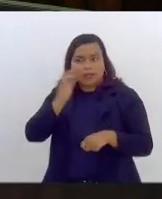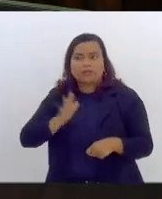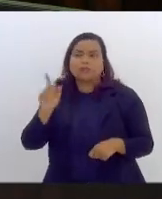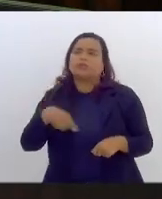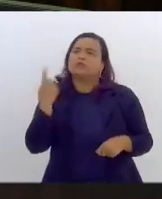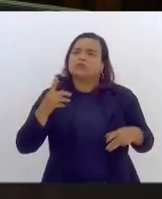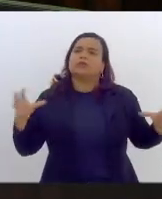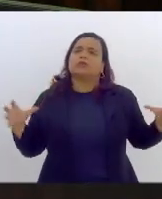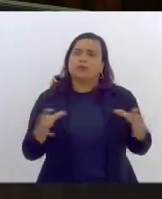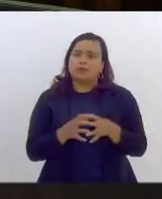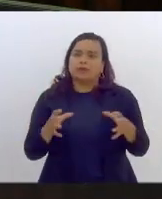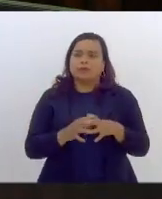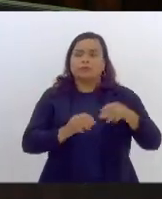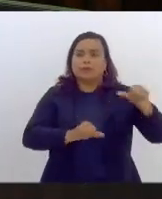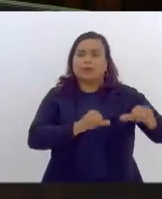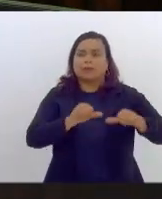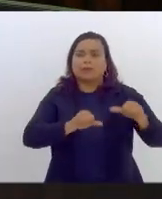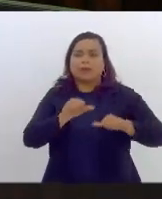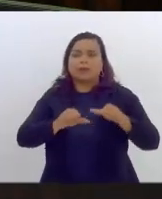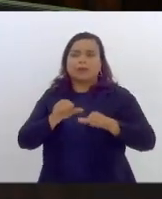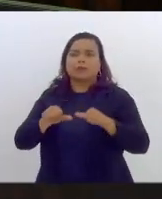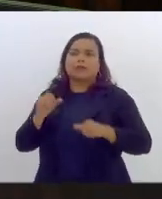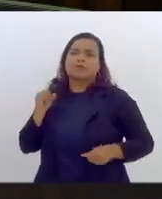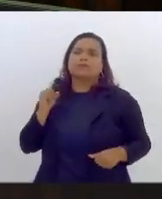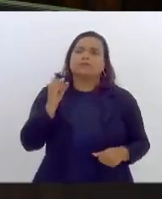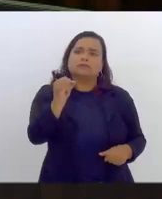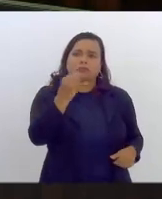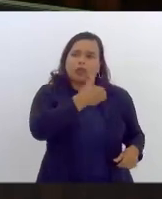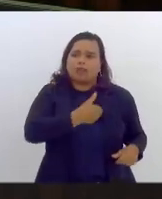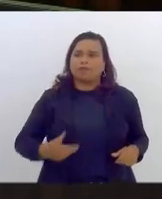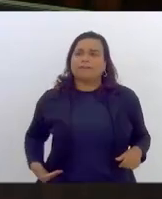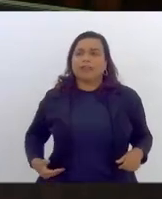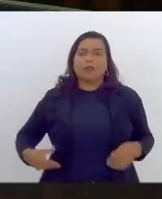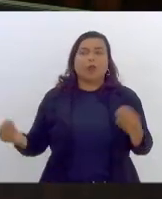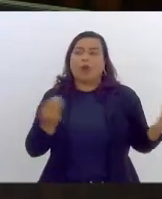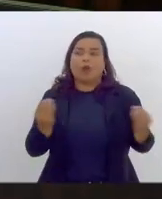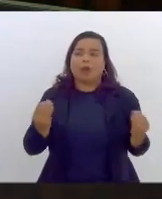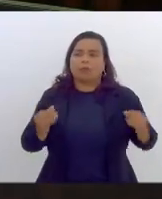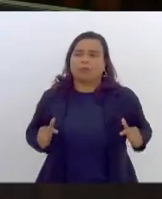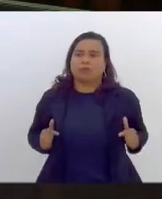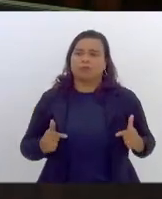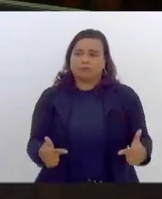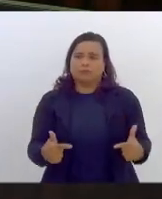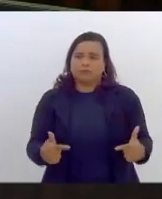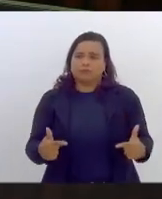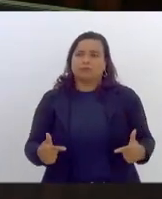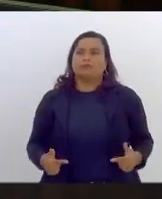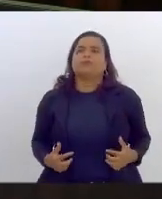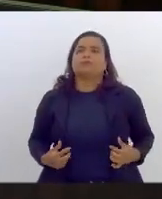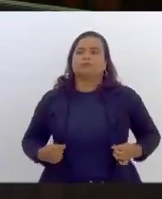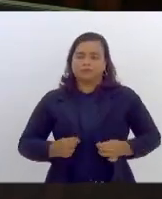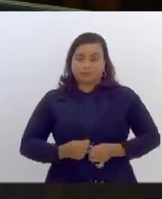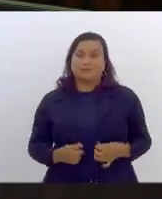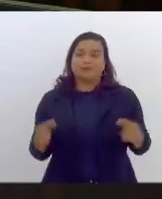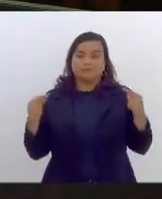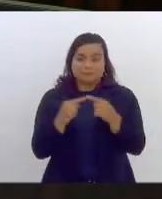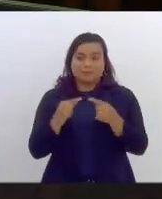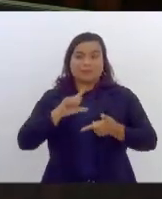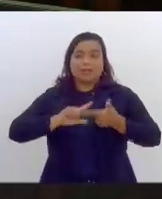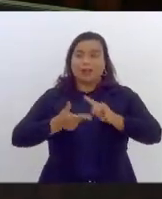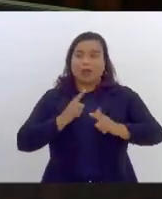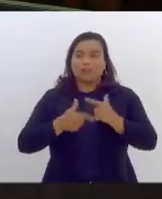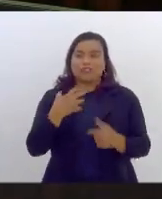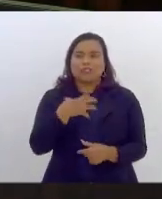na equipe de transição dizendo para esse governo como é que ele deve seguir, logicamente,